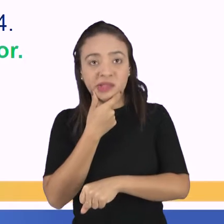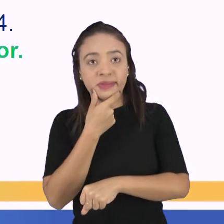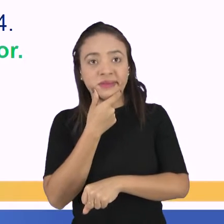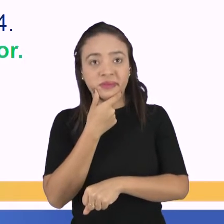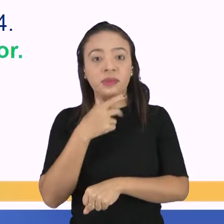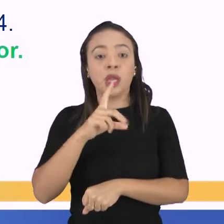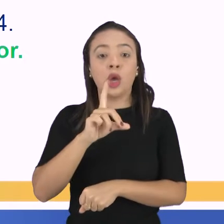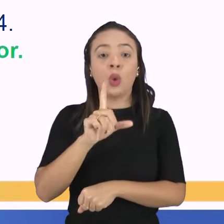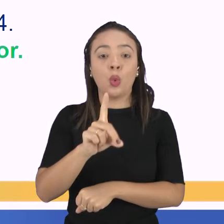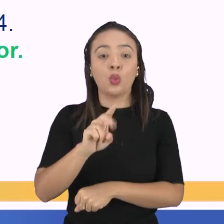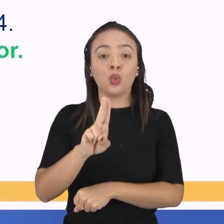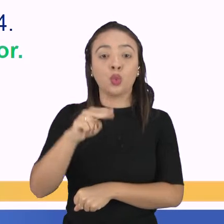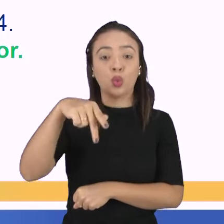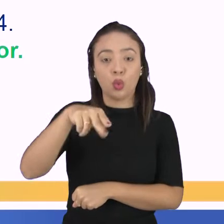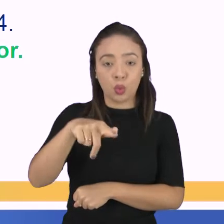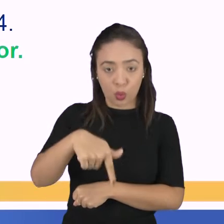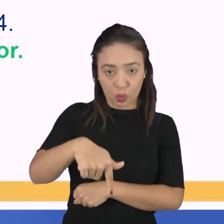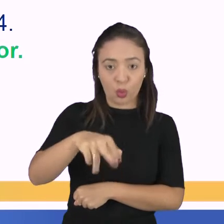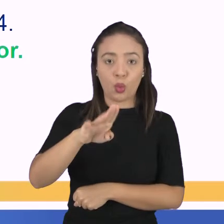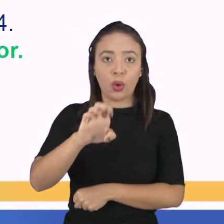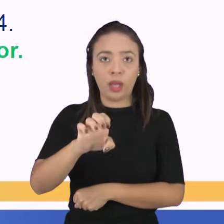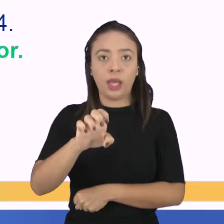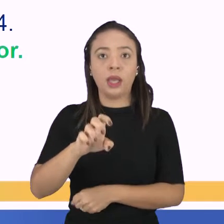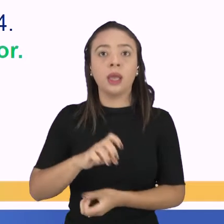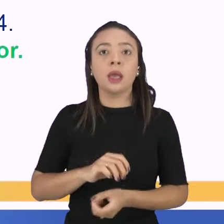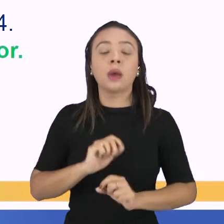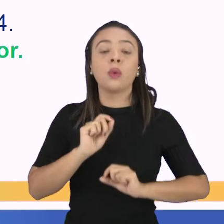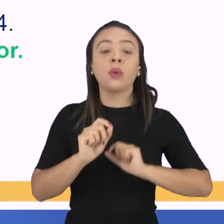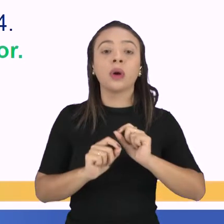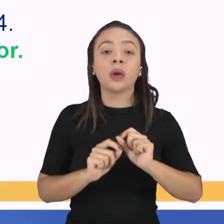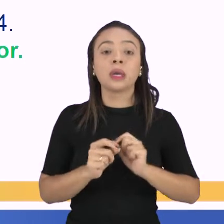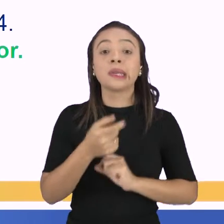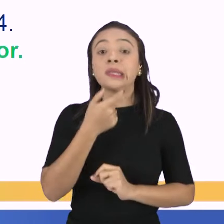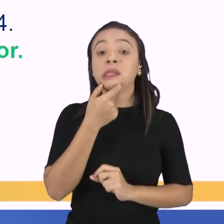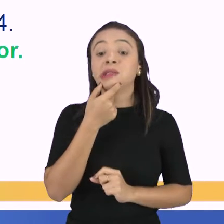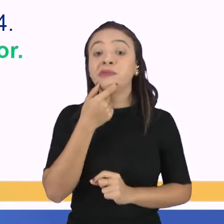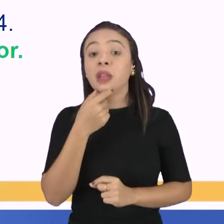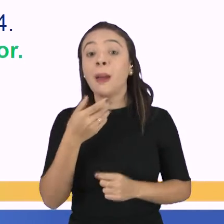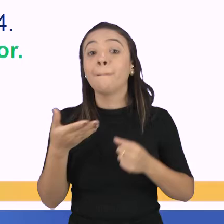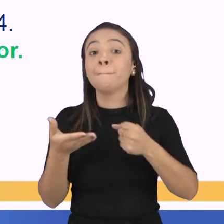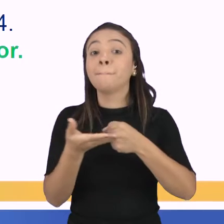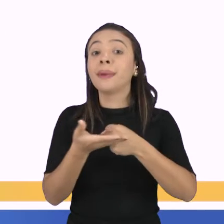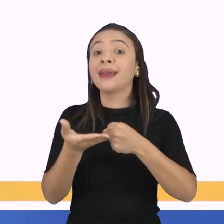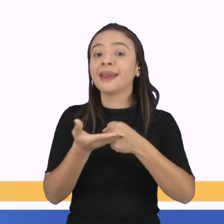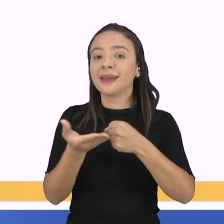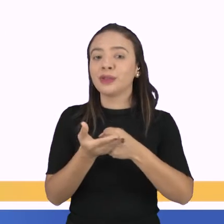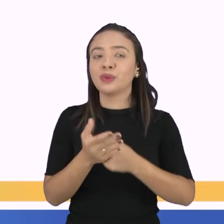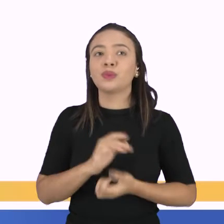da Normandia, que é parte da França, aconteceu no inglês médio e não no inglês moderno.